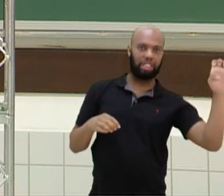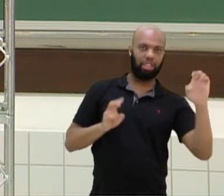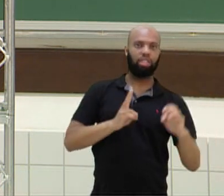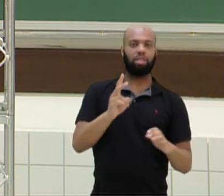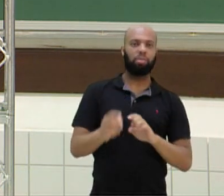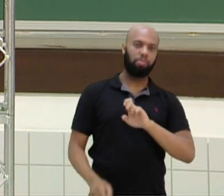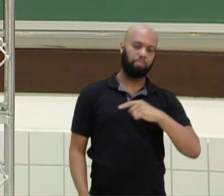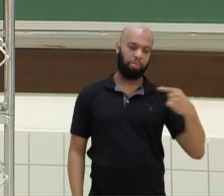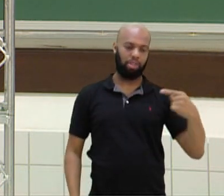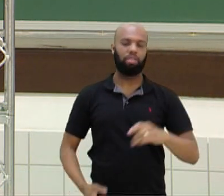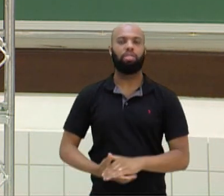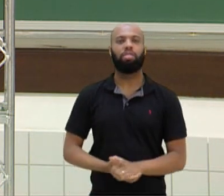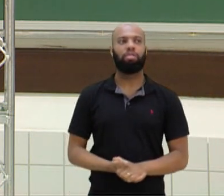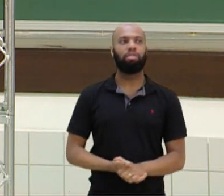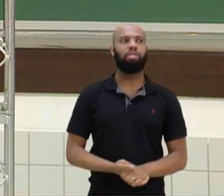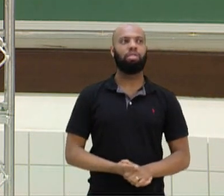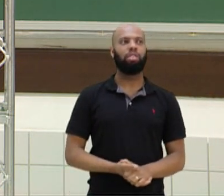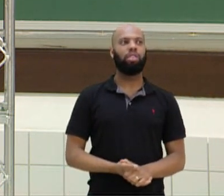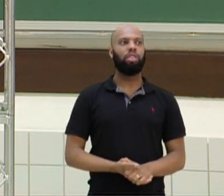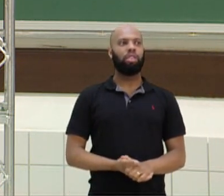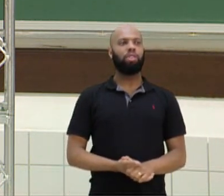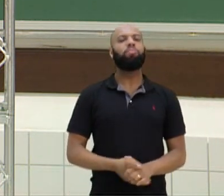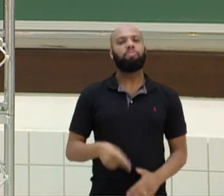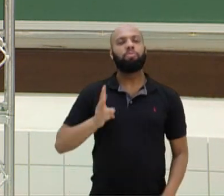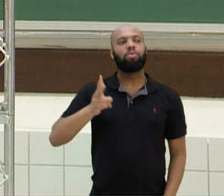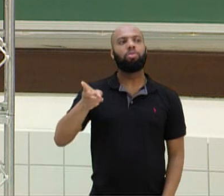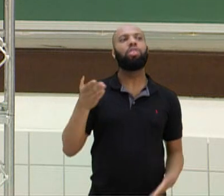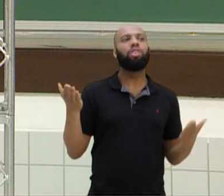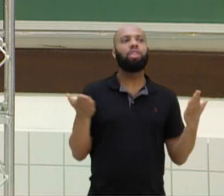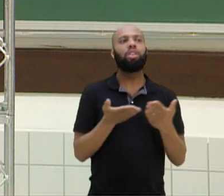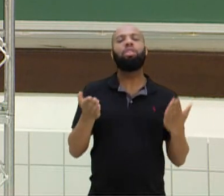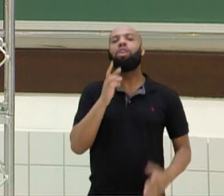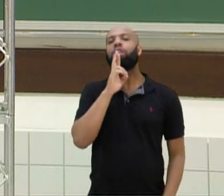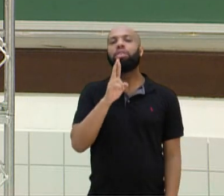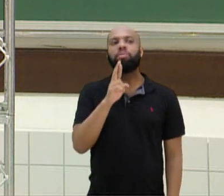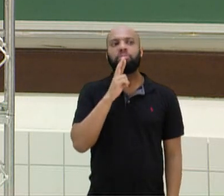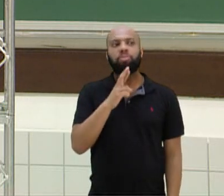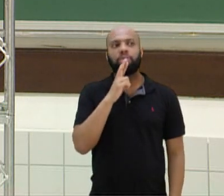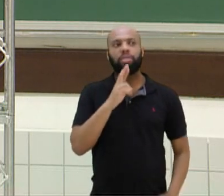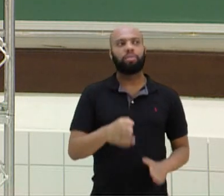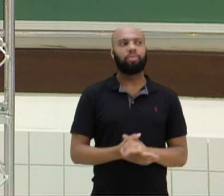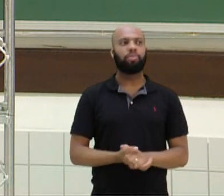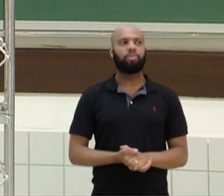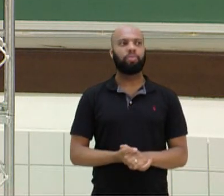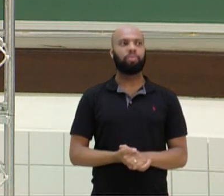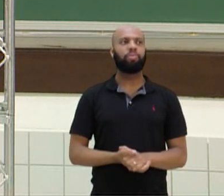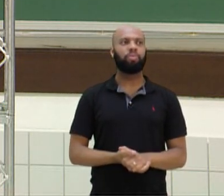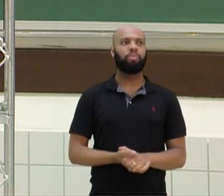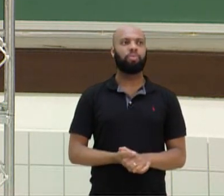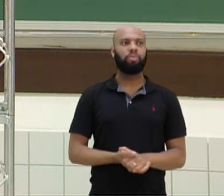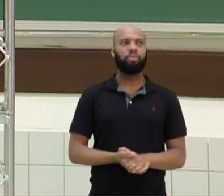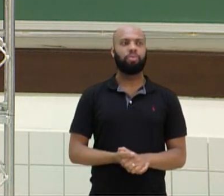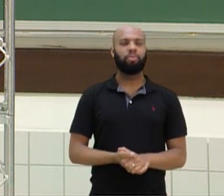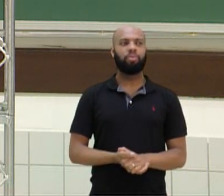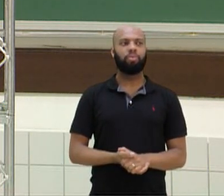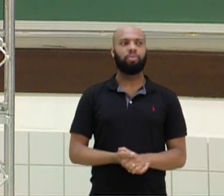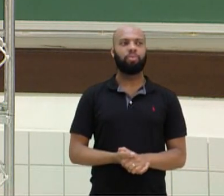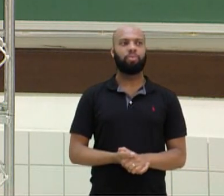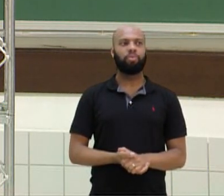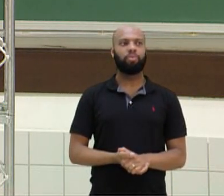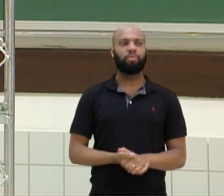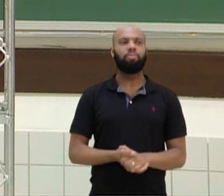coordenadas desse ponto de mínimo. Mas antes, voltando aqui no exercício anterior, o professor, na hora de